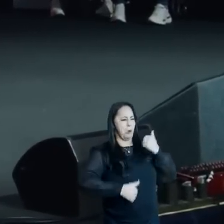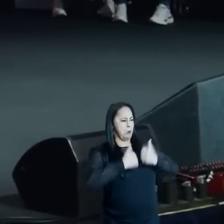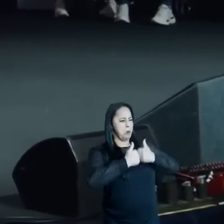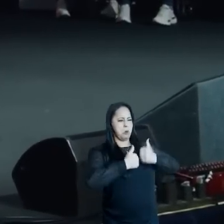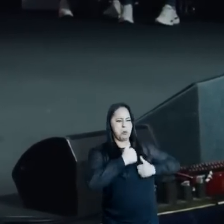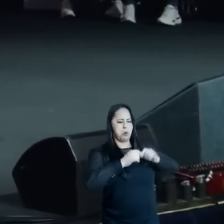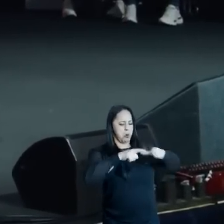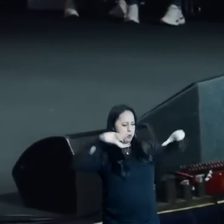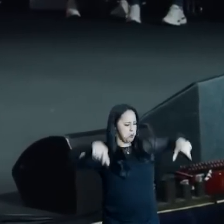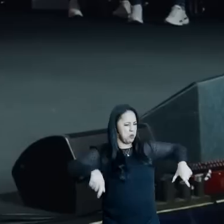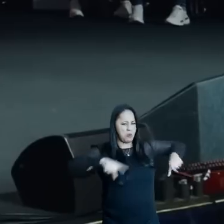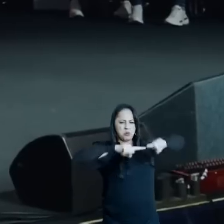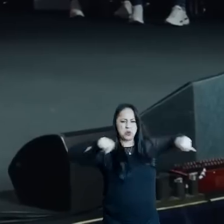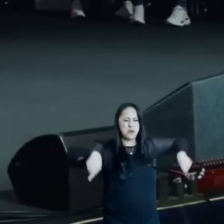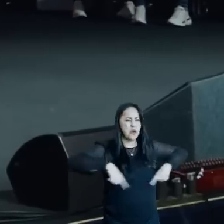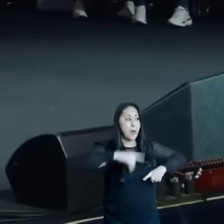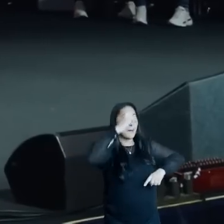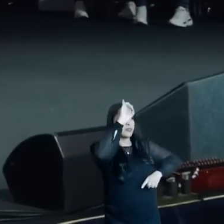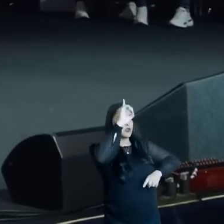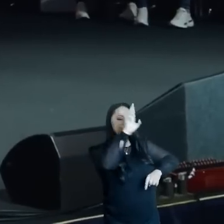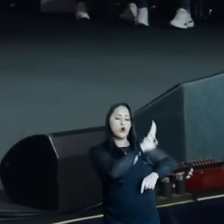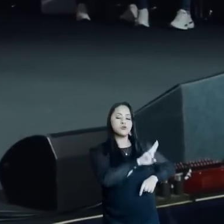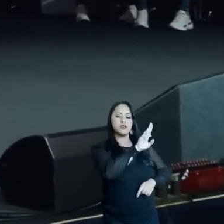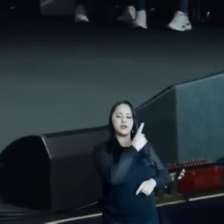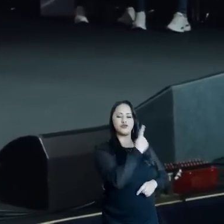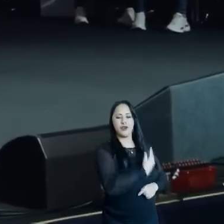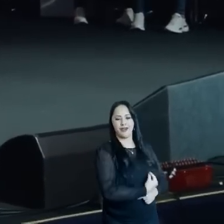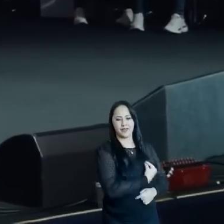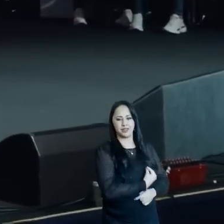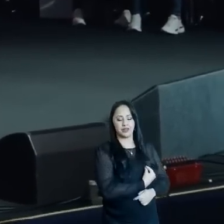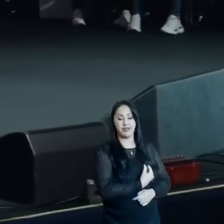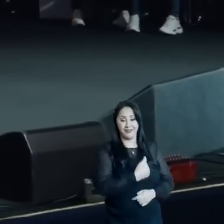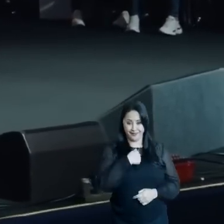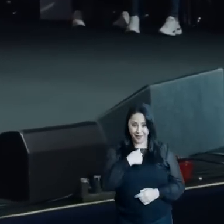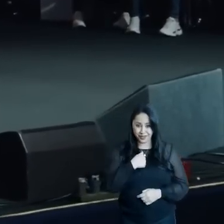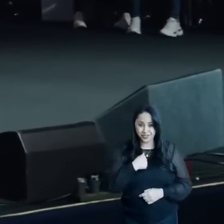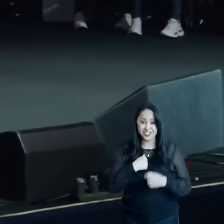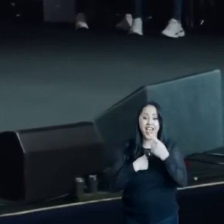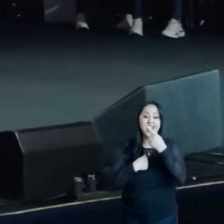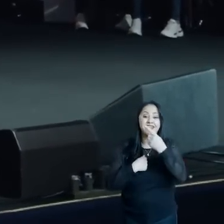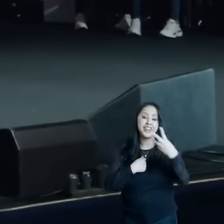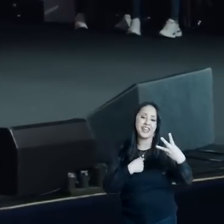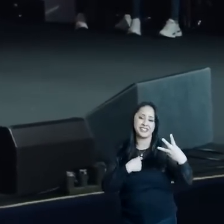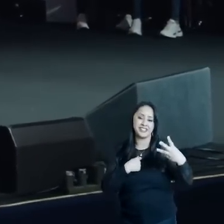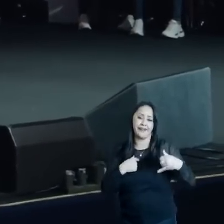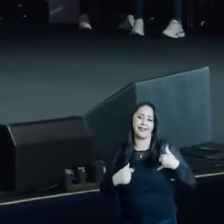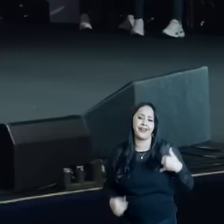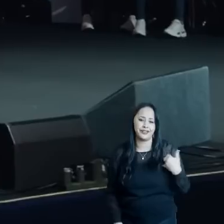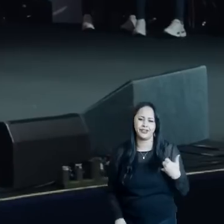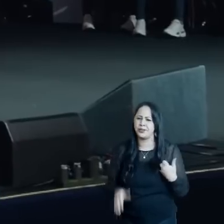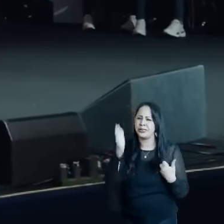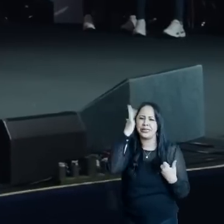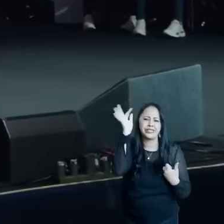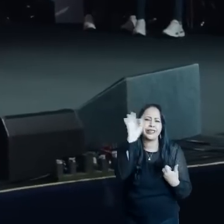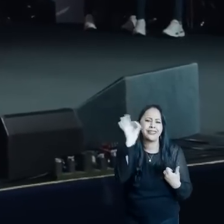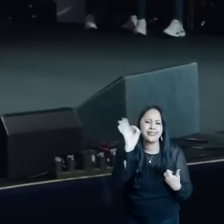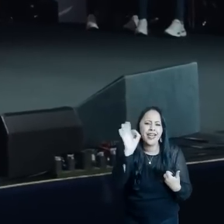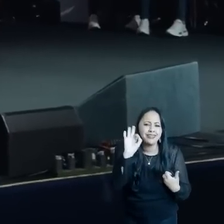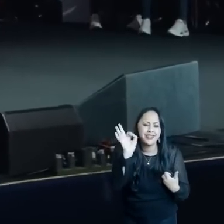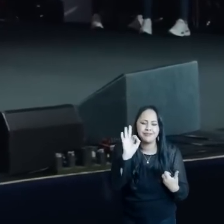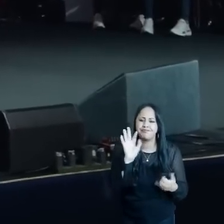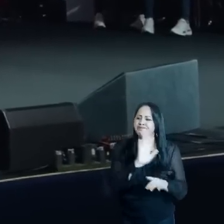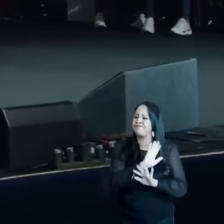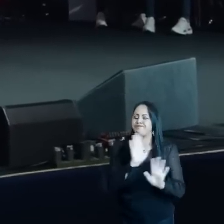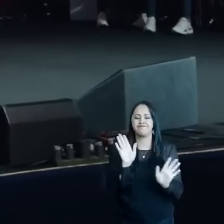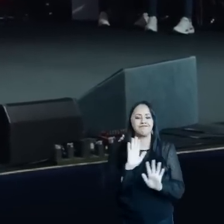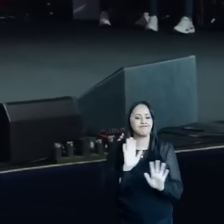lotado e Deus vai te usar nisso. Eu tinha 13 anos de idade, eu não entendi nada do que ele falou, para ser sincero, não entendi